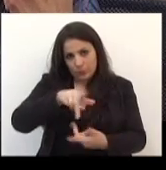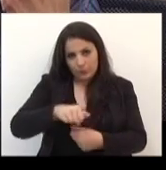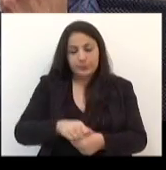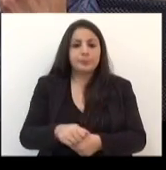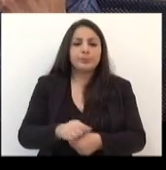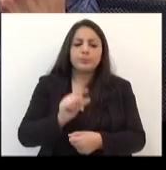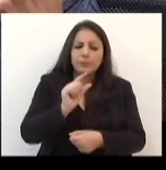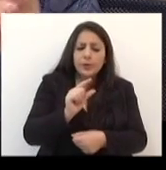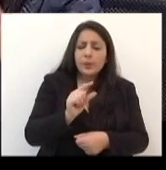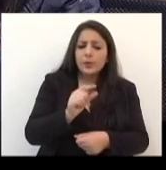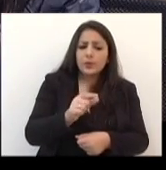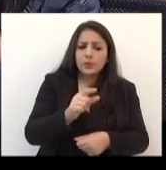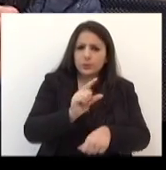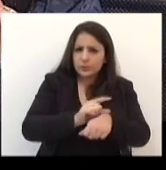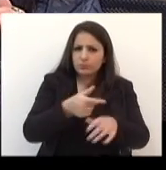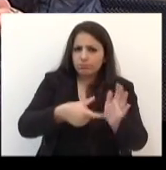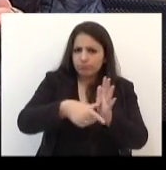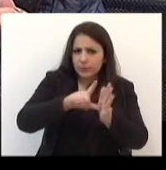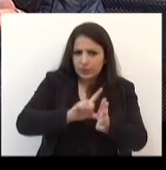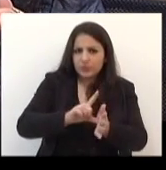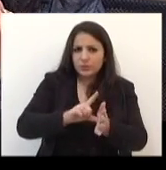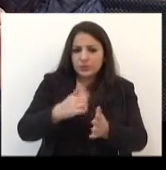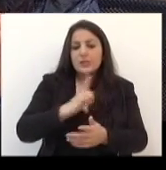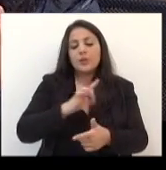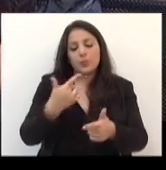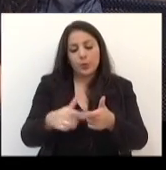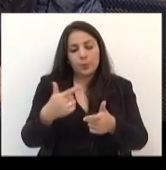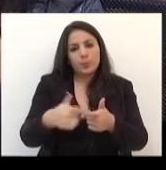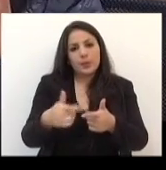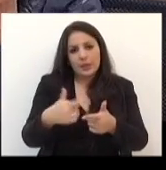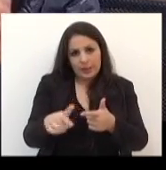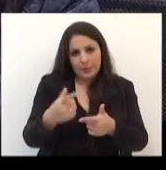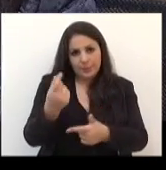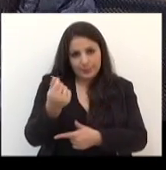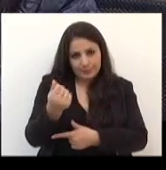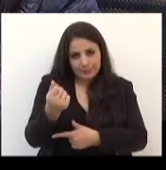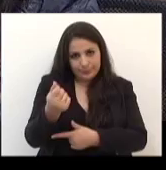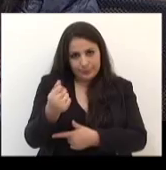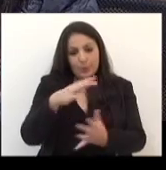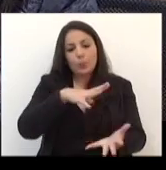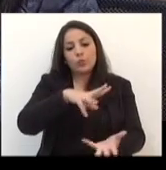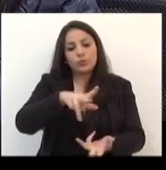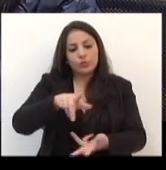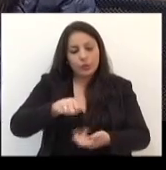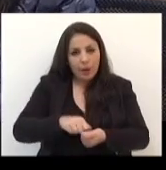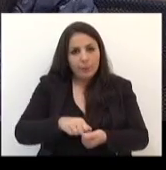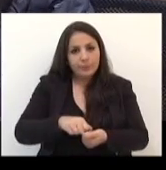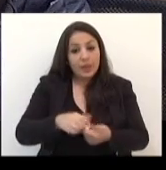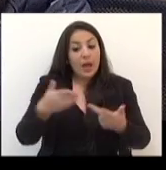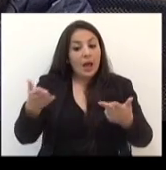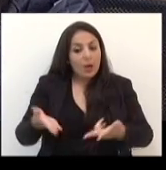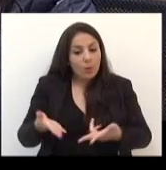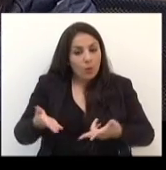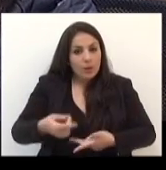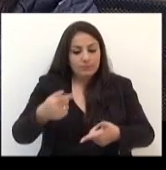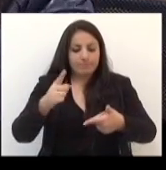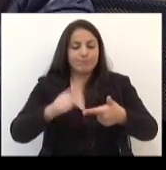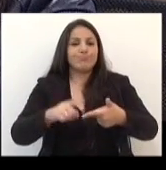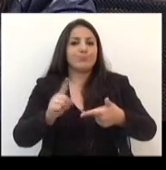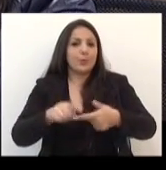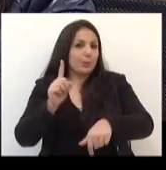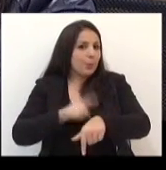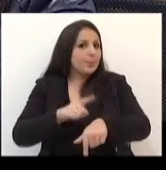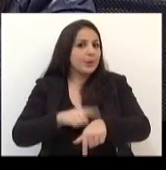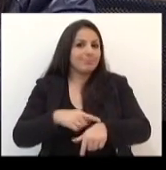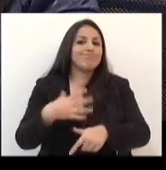tempo teve uma crise mundial e o Brasil passou ileso. Agora temos um segundo momento de crise e agora sim estamos sentindo